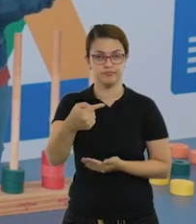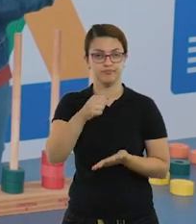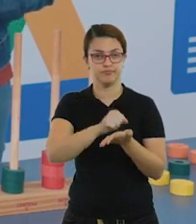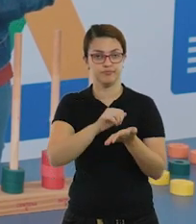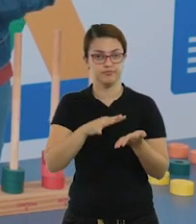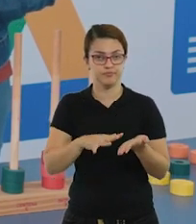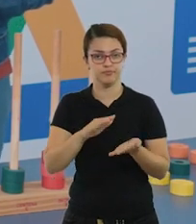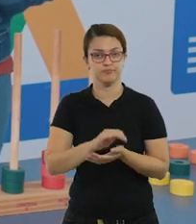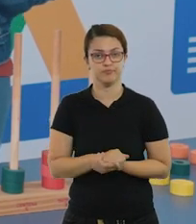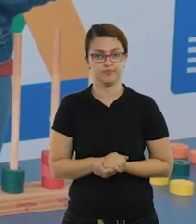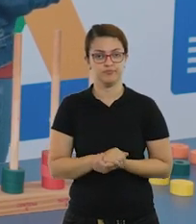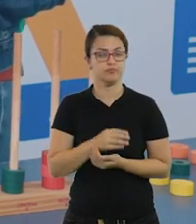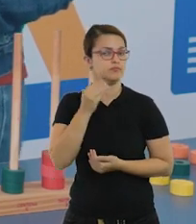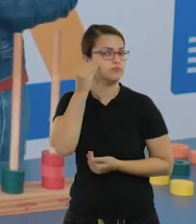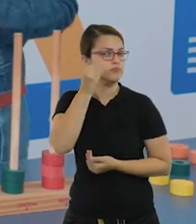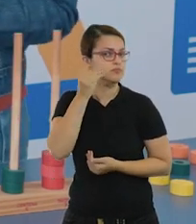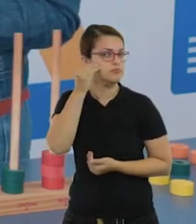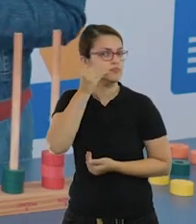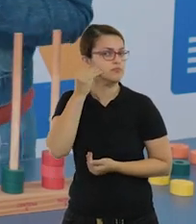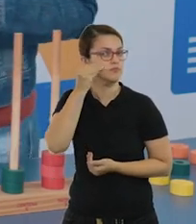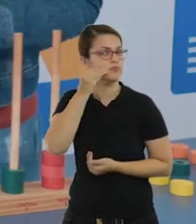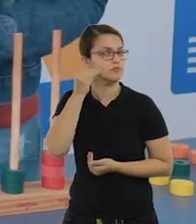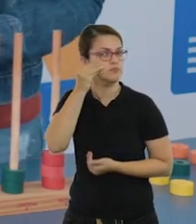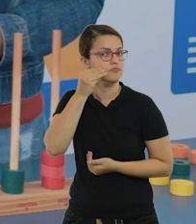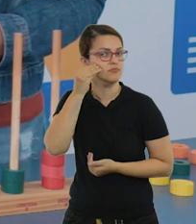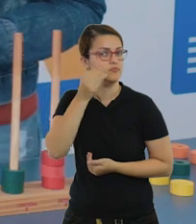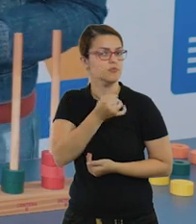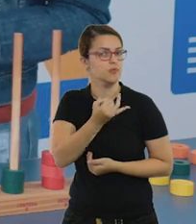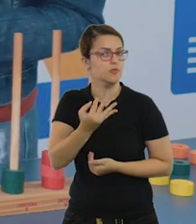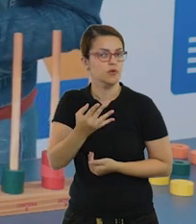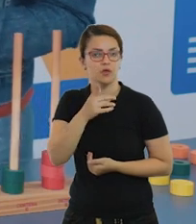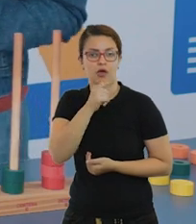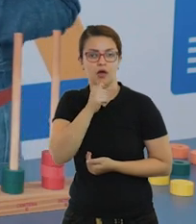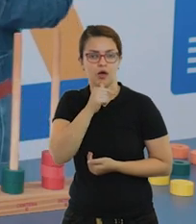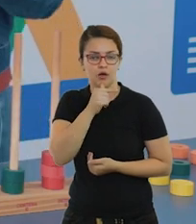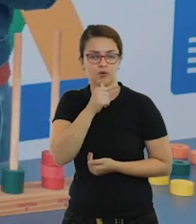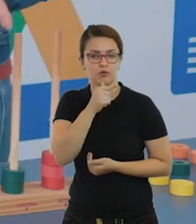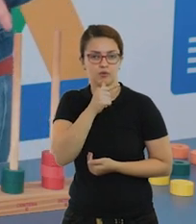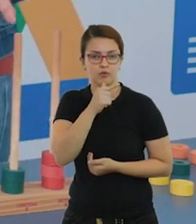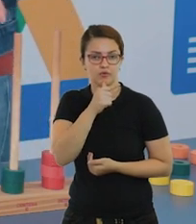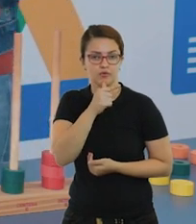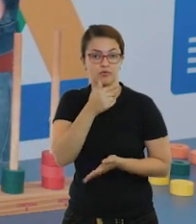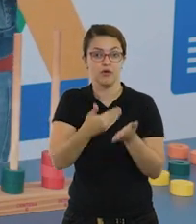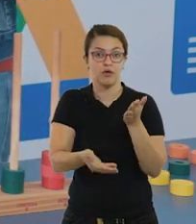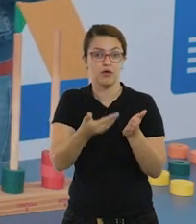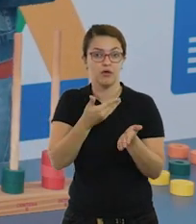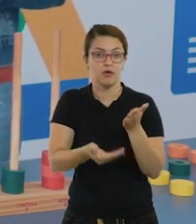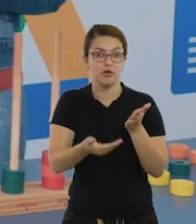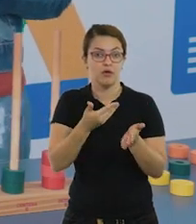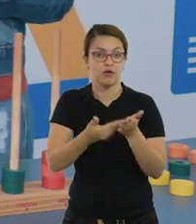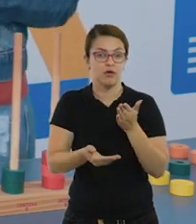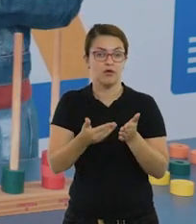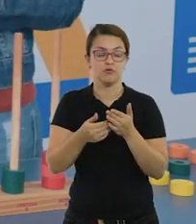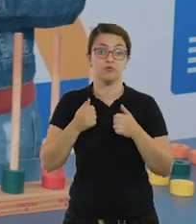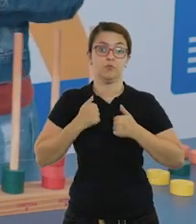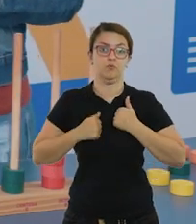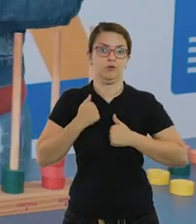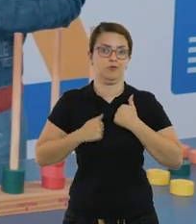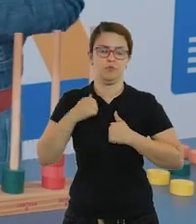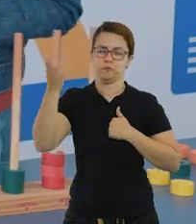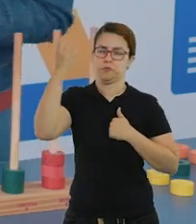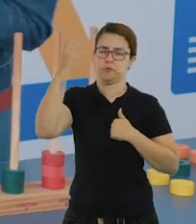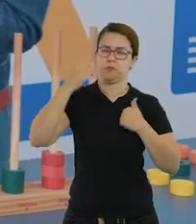Agora, na próxima atividade, é uma experiência, tá bom? É uma experiência para saber quanto de água vocês gastam na hora de